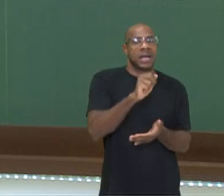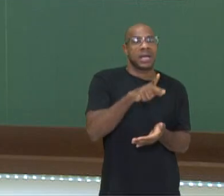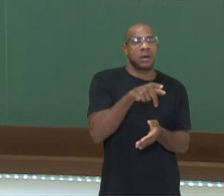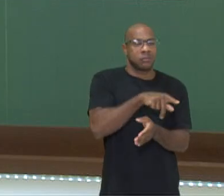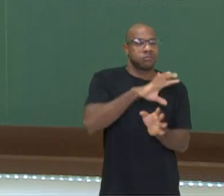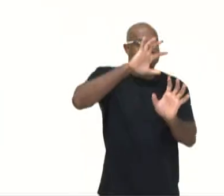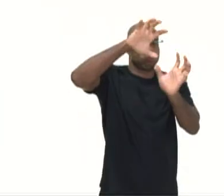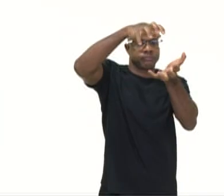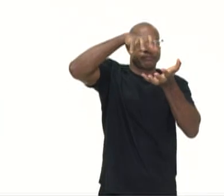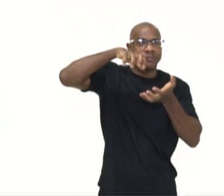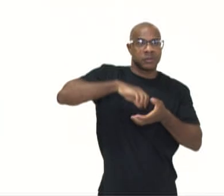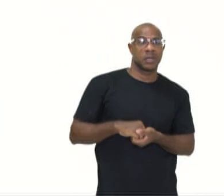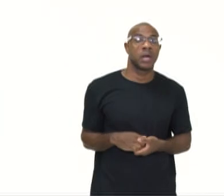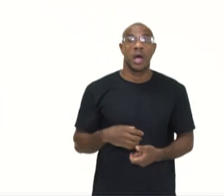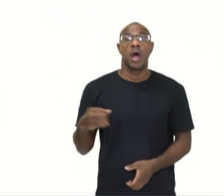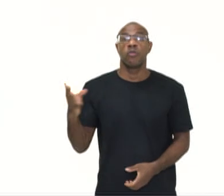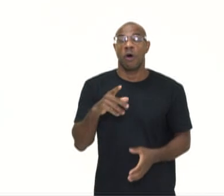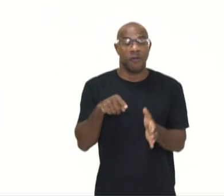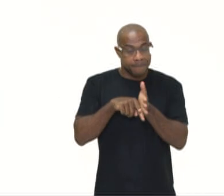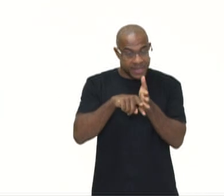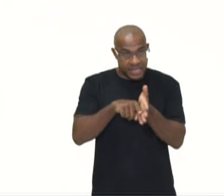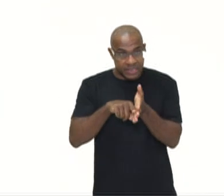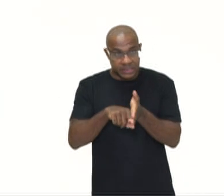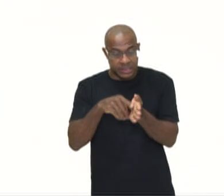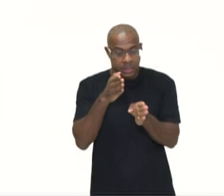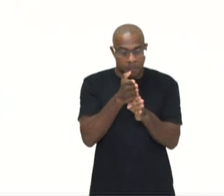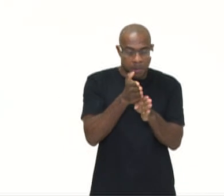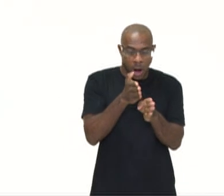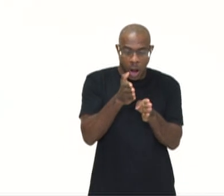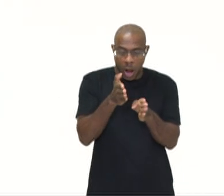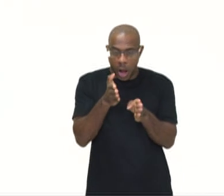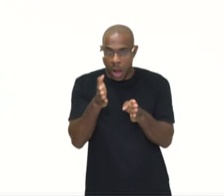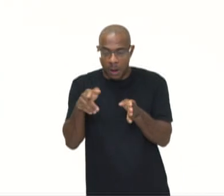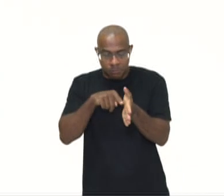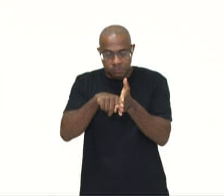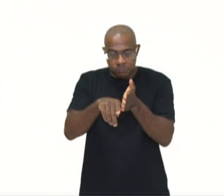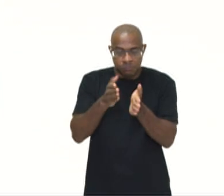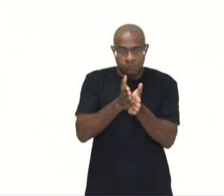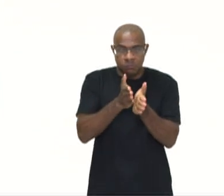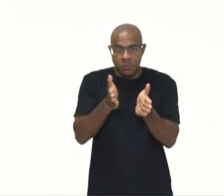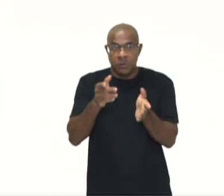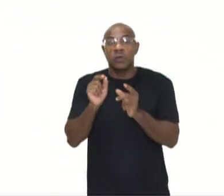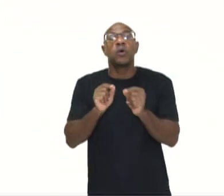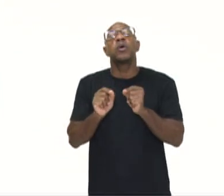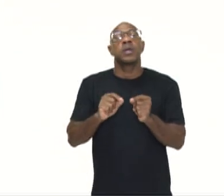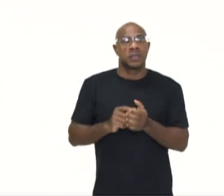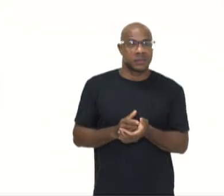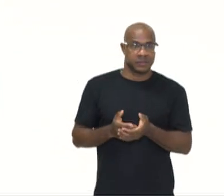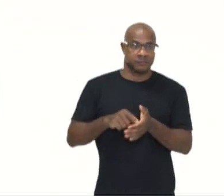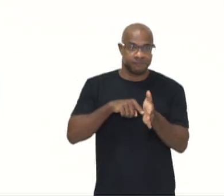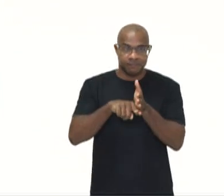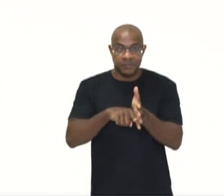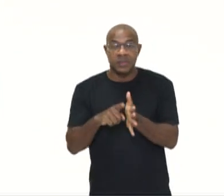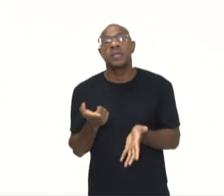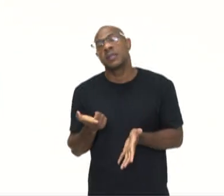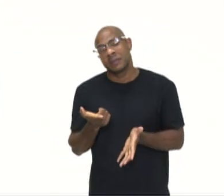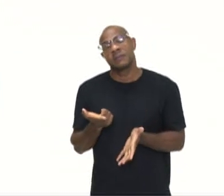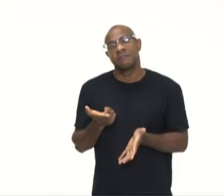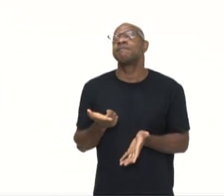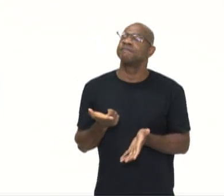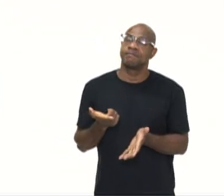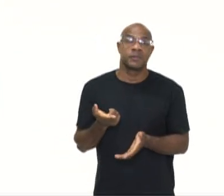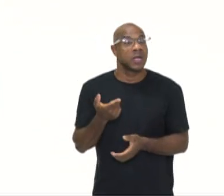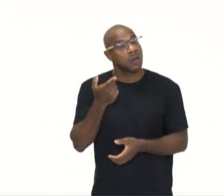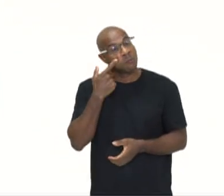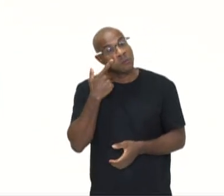Agora, né, uma nova pesquisa publicada na revista científica Communications Biology sugere que o cacau tenha